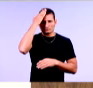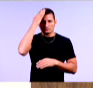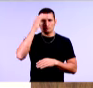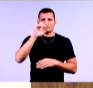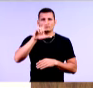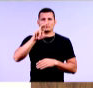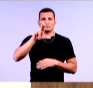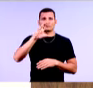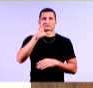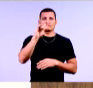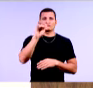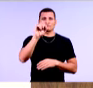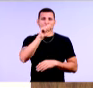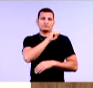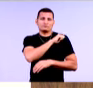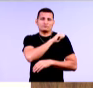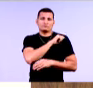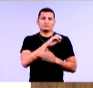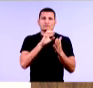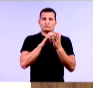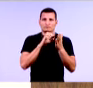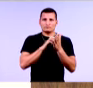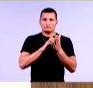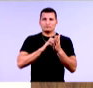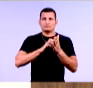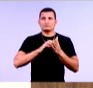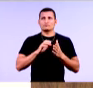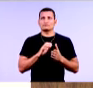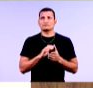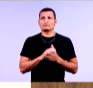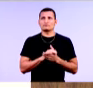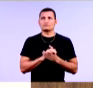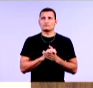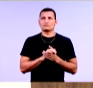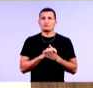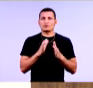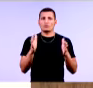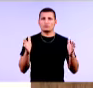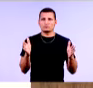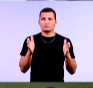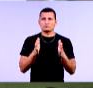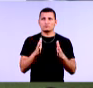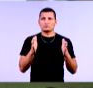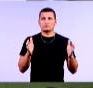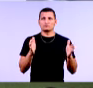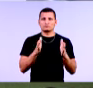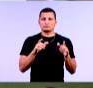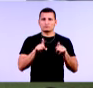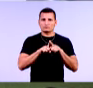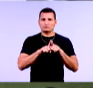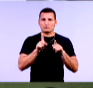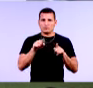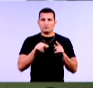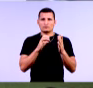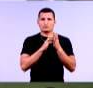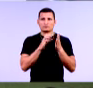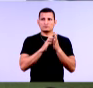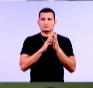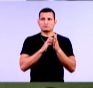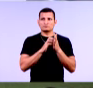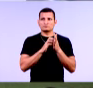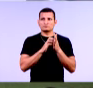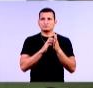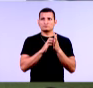fluorescente. Característica, 1 metro de comprimento. Então, o comprimento, o tamanho seria a característica, já 1 metro seria o